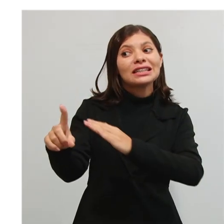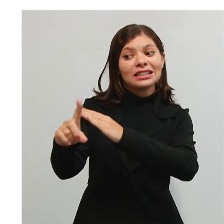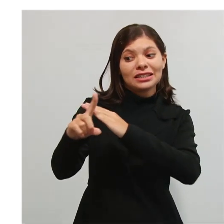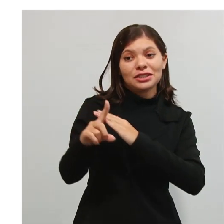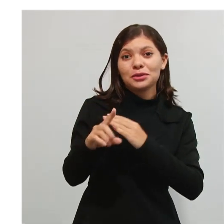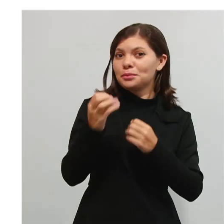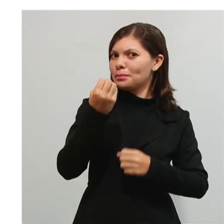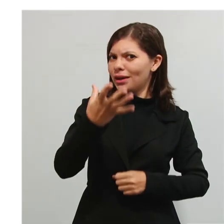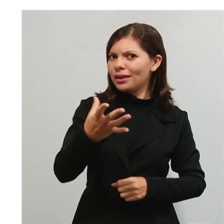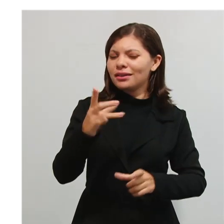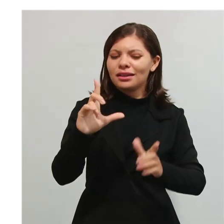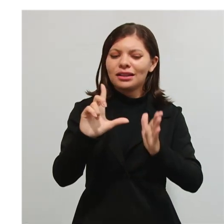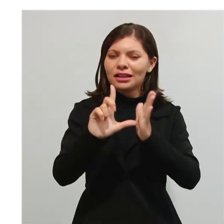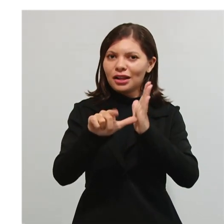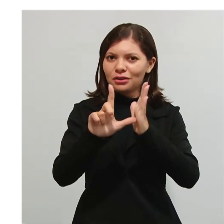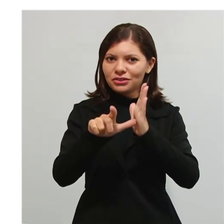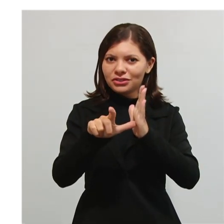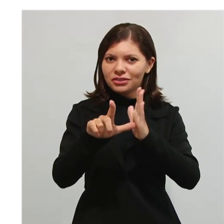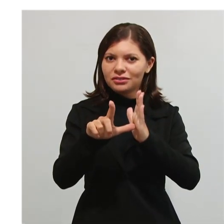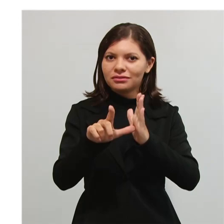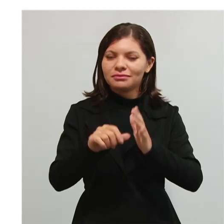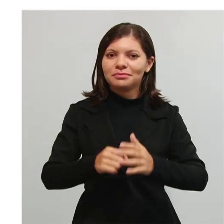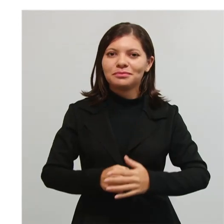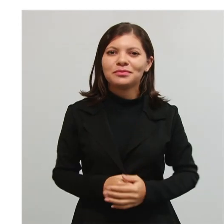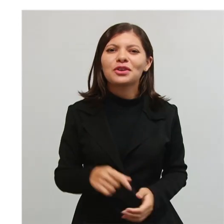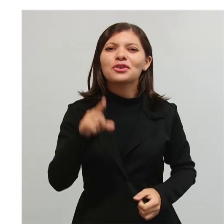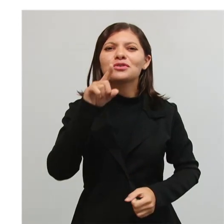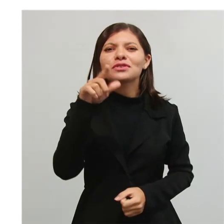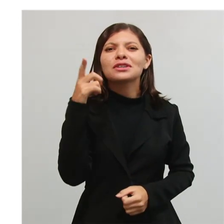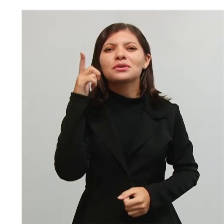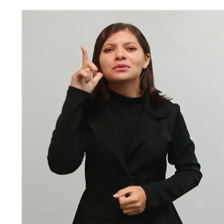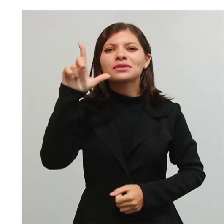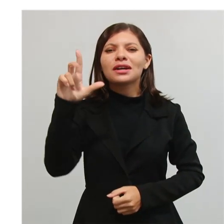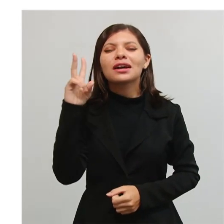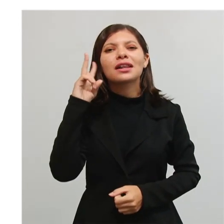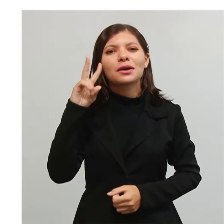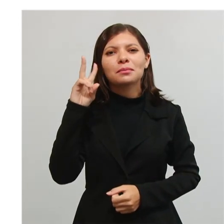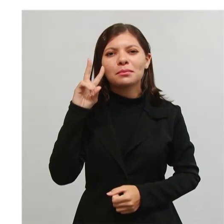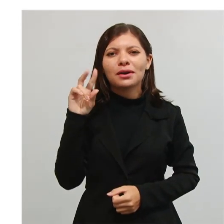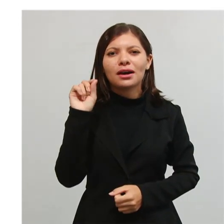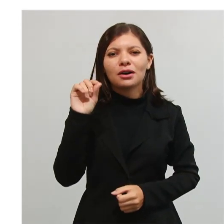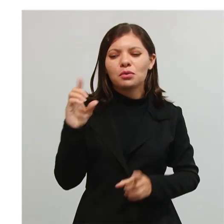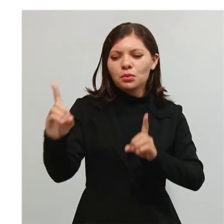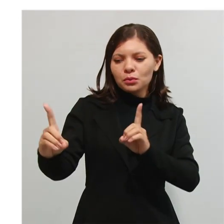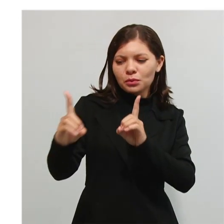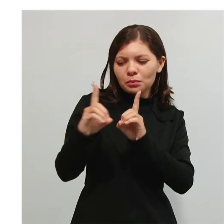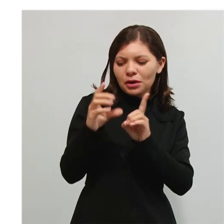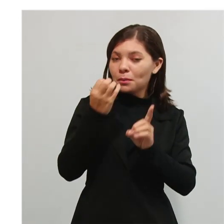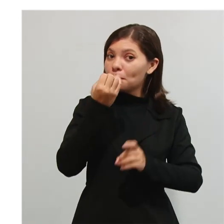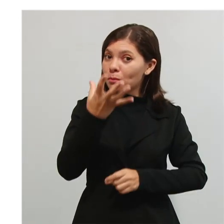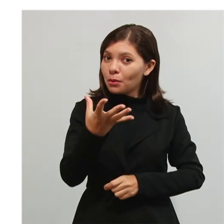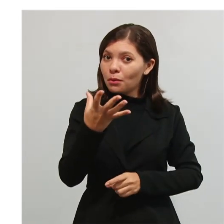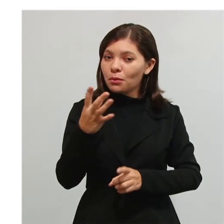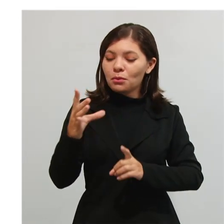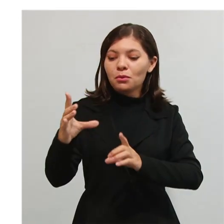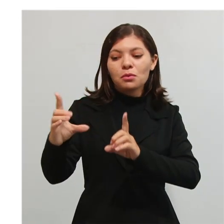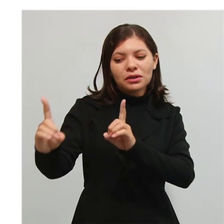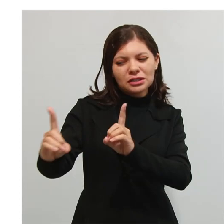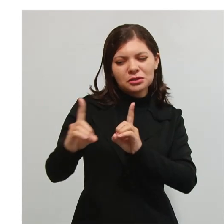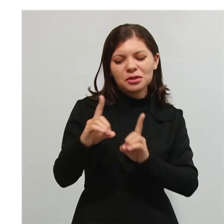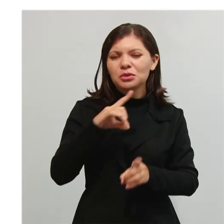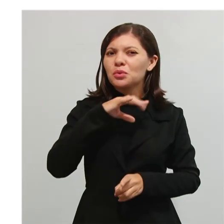nas lojas que vocês frequentam Vocês conseguem lembrar de um atendimento bom e de um atendimento